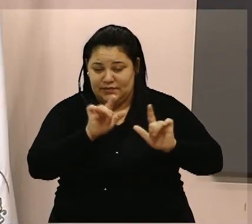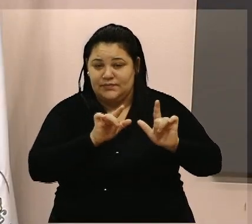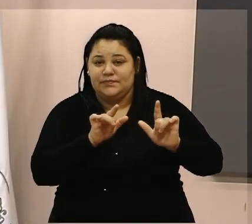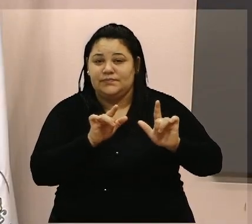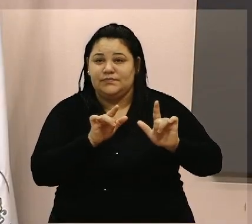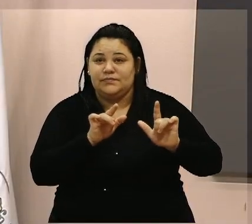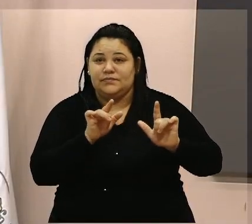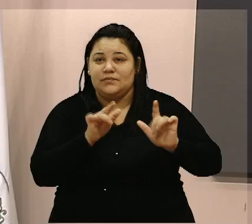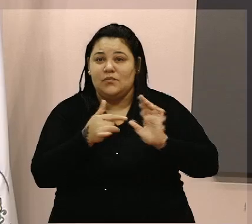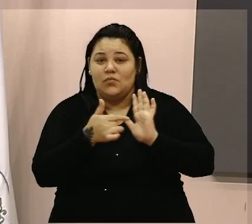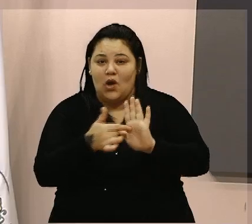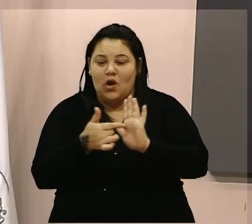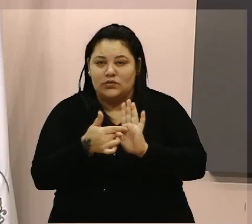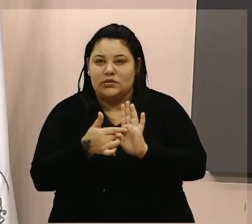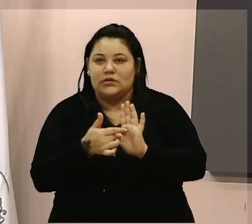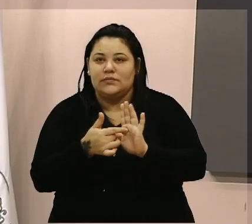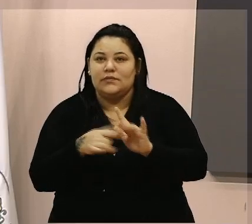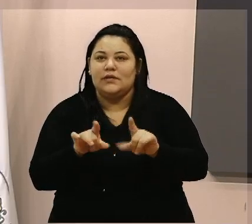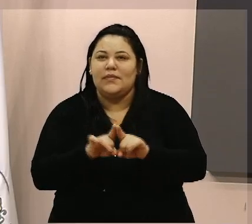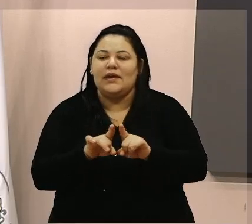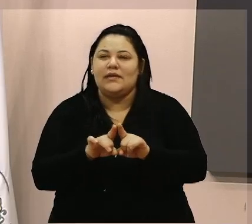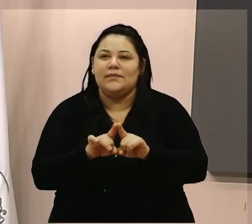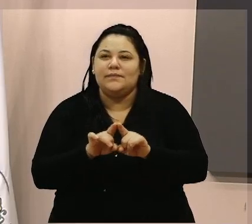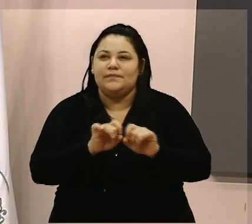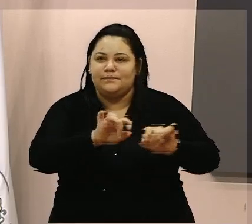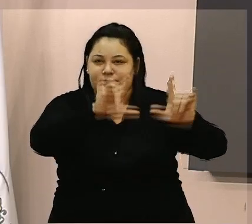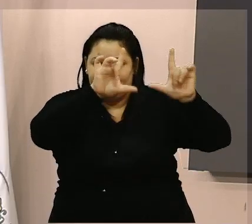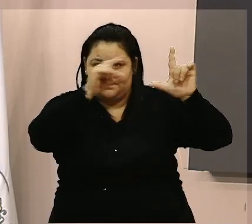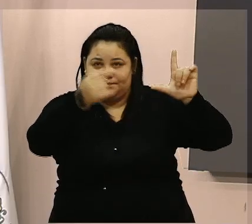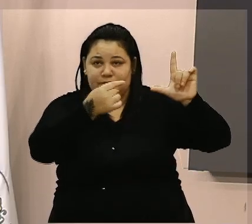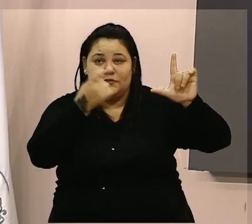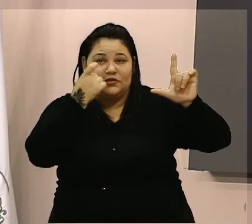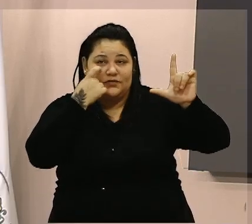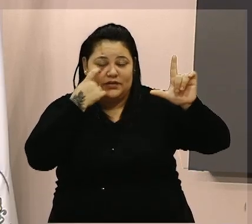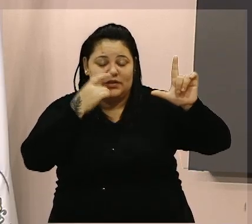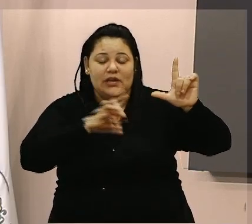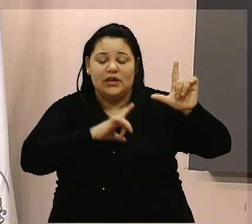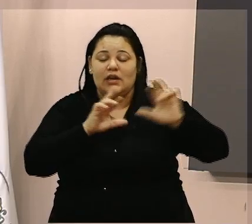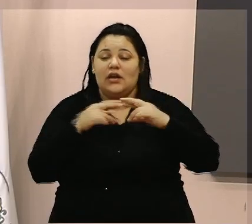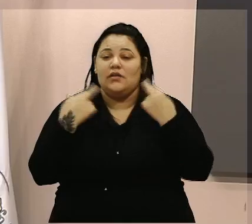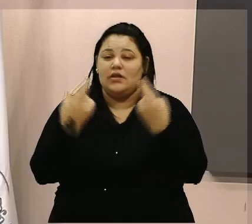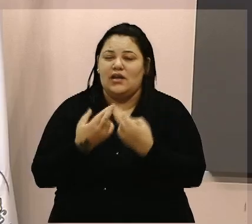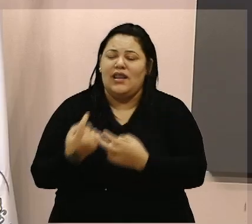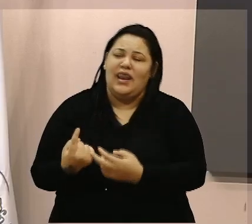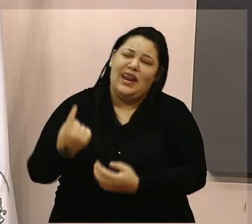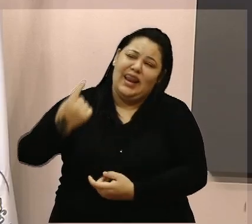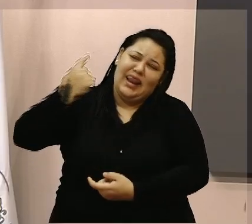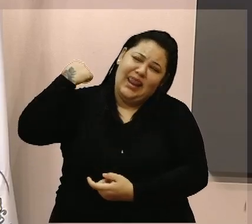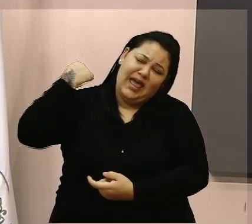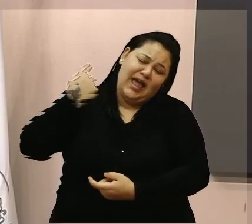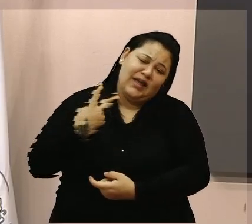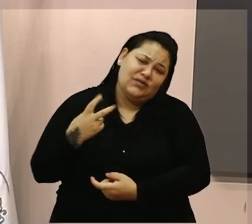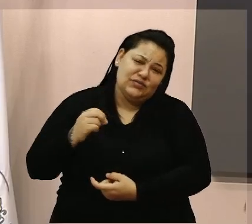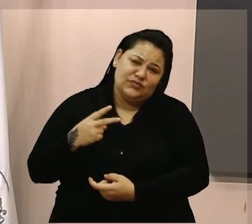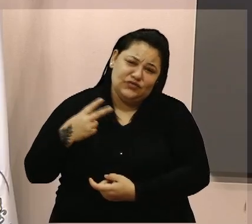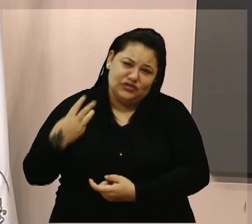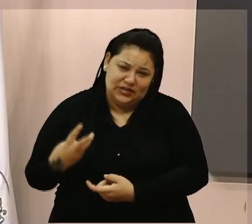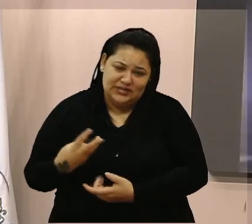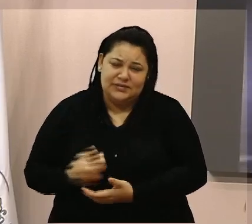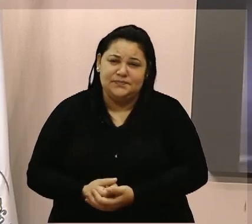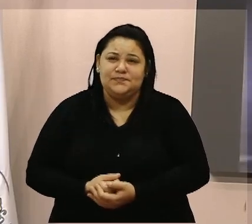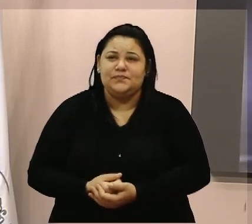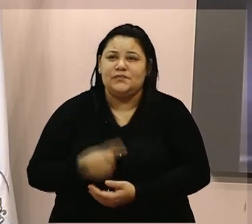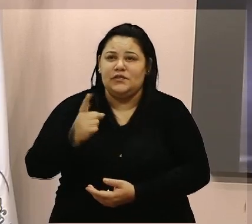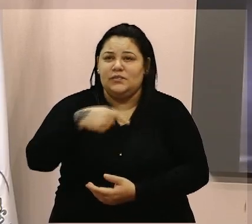a apresentação, a gente vê que a gente teve uma reunião lá em 2023, pode passar para a próxima